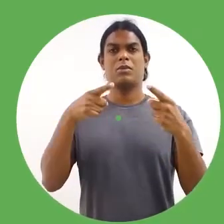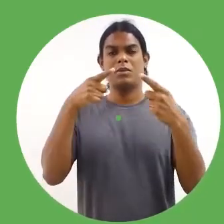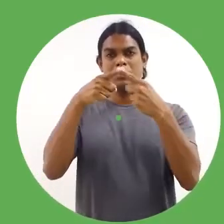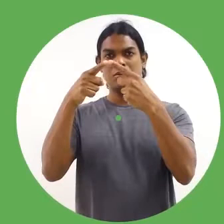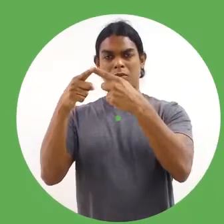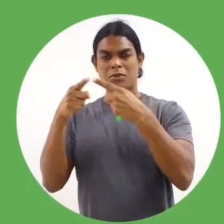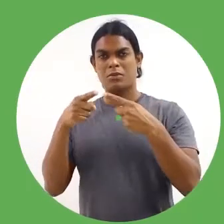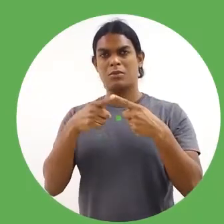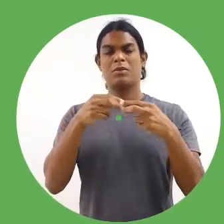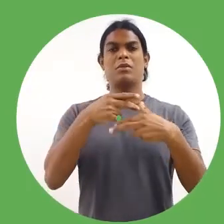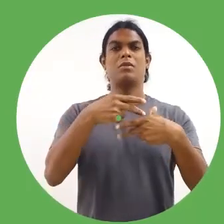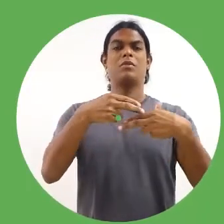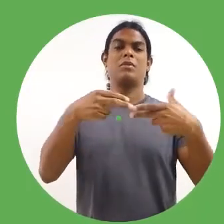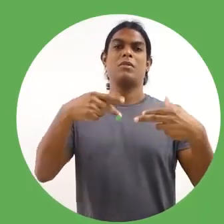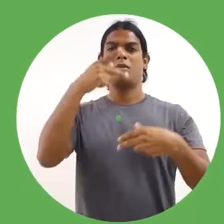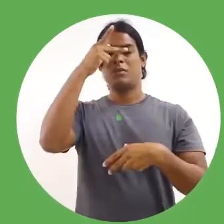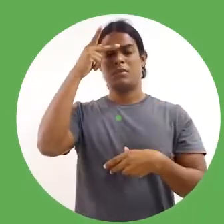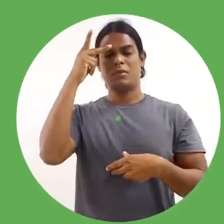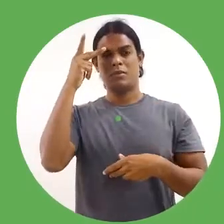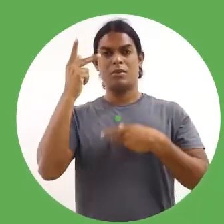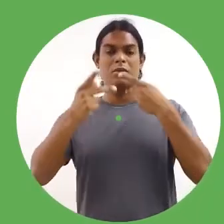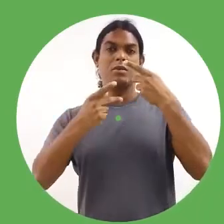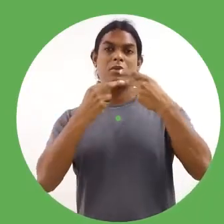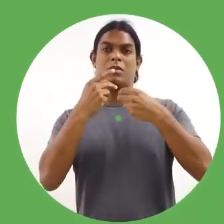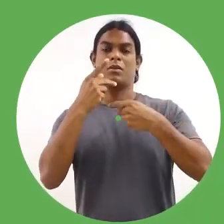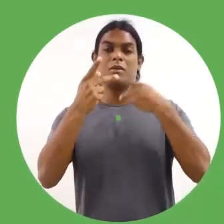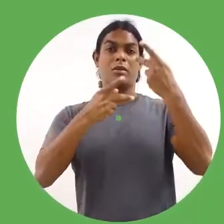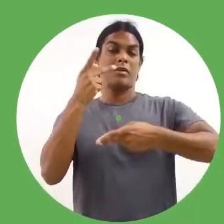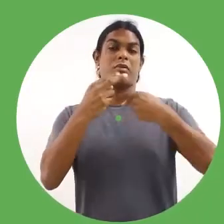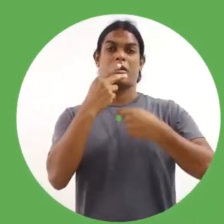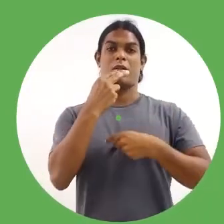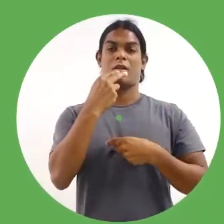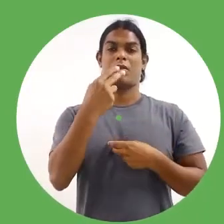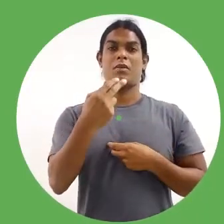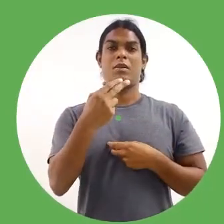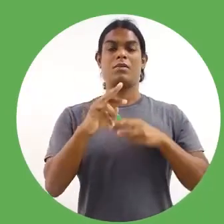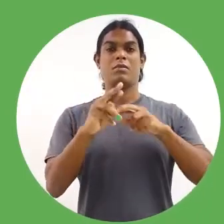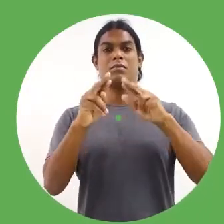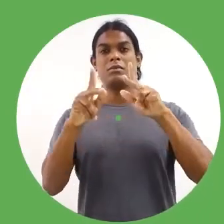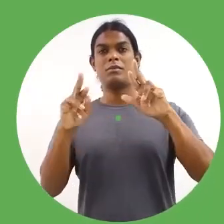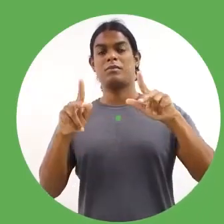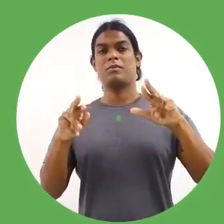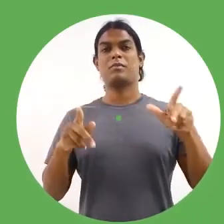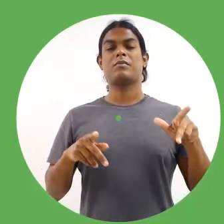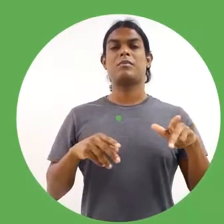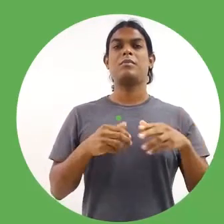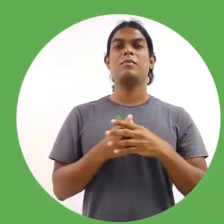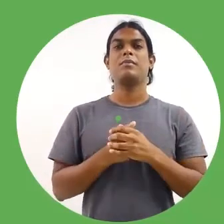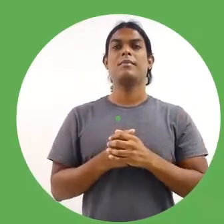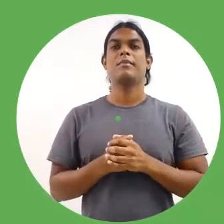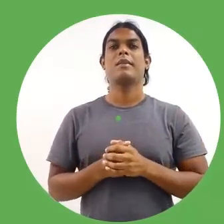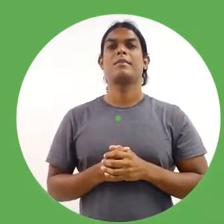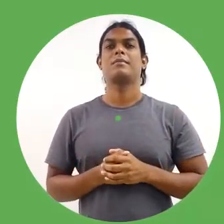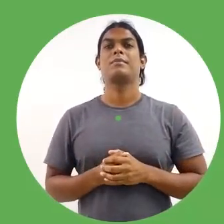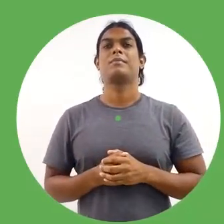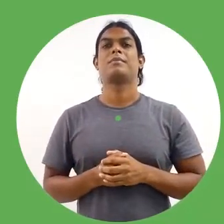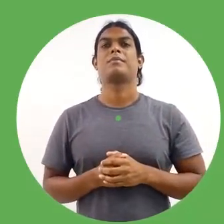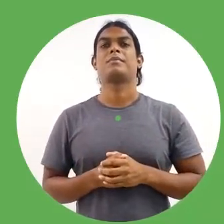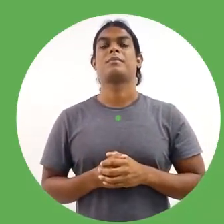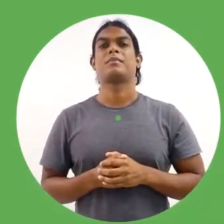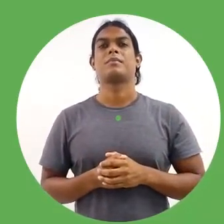com outras pessoas que falam outras línguas e assim podemos fazer um trabalho de colaboração para a aprendizagem de qualquer língua